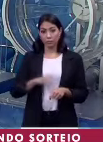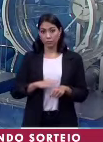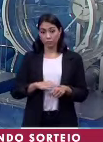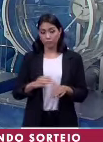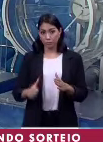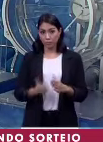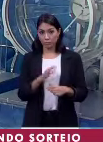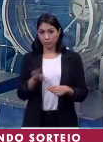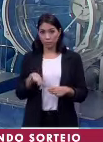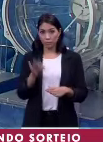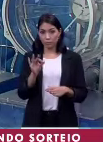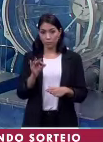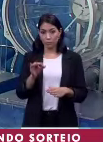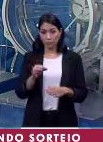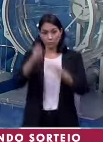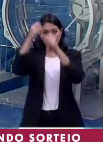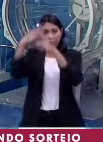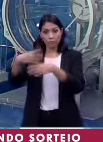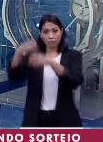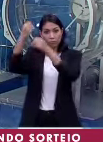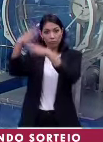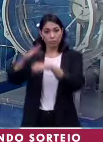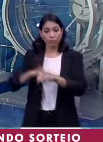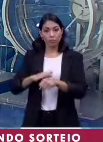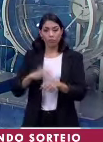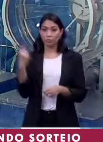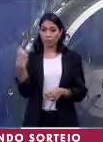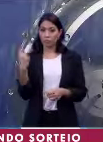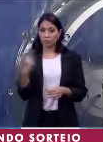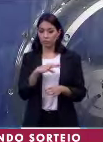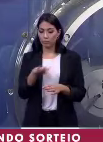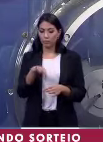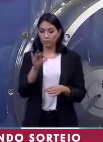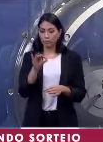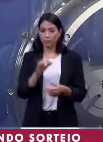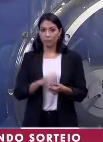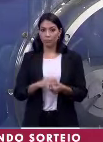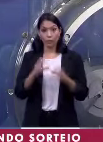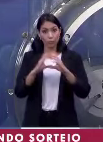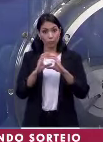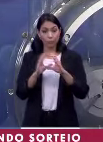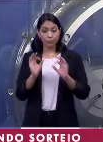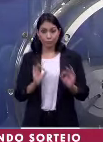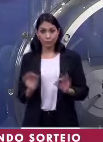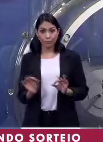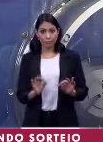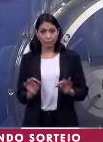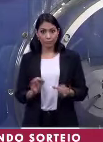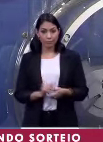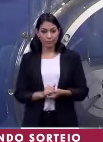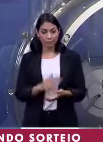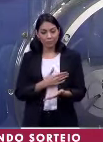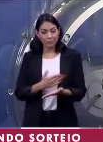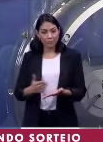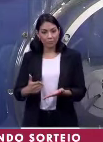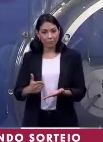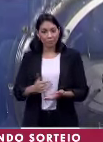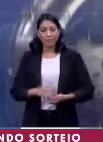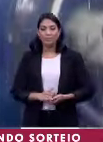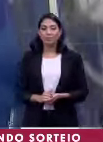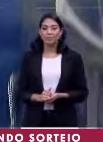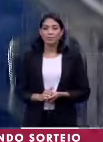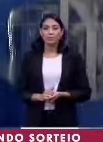do segundo sorteio da dupla Sena. Vamos seguir? Bolas posicionadas, tá na hora. Vamos começar?